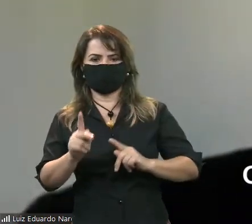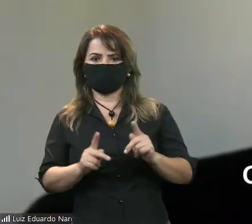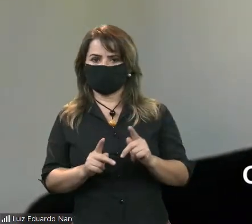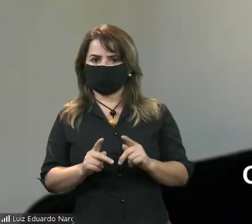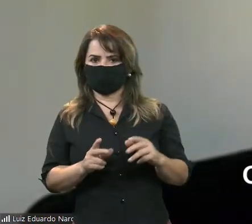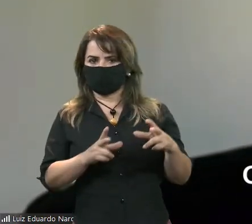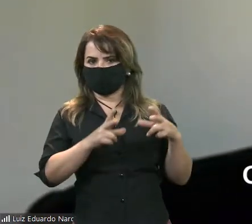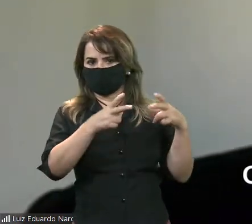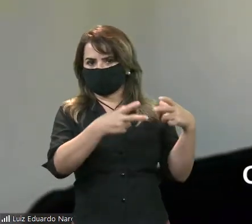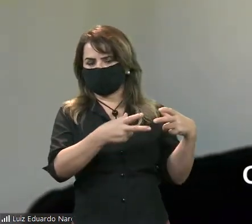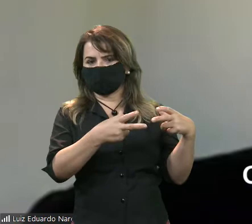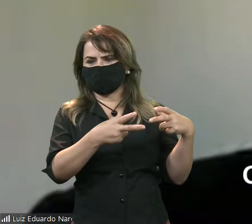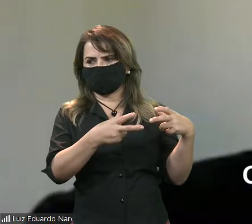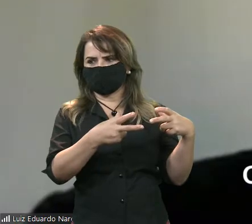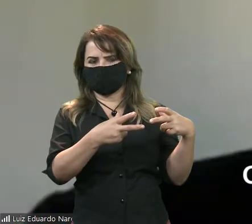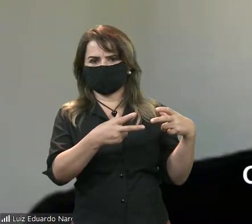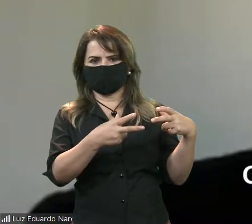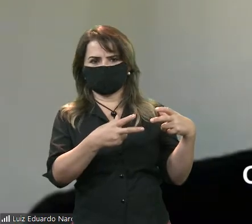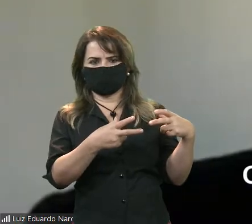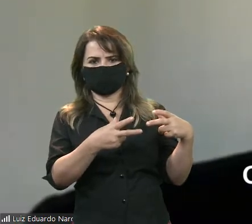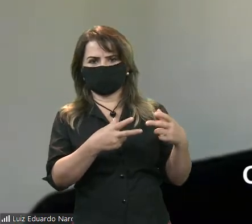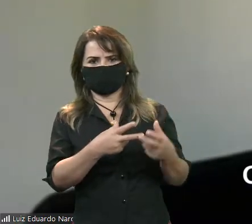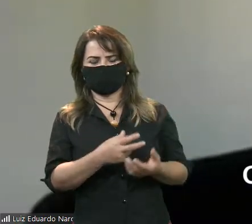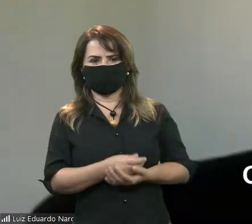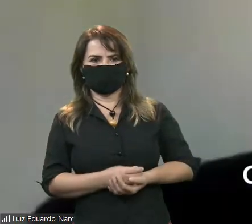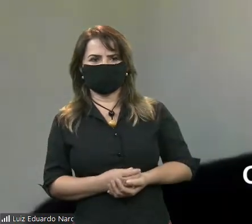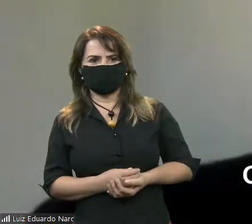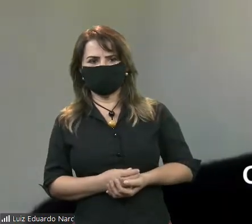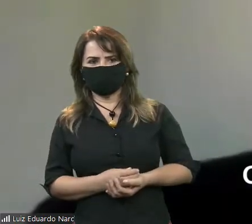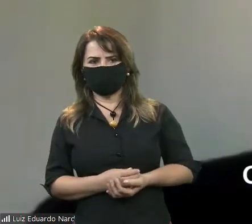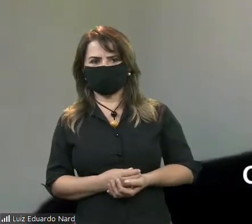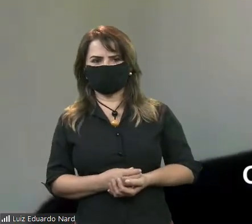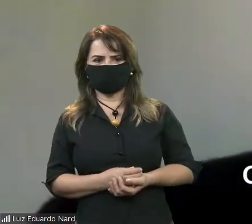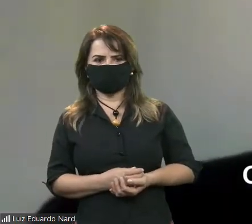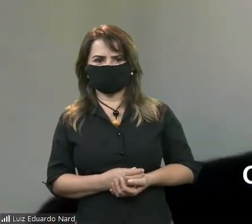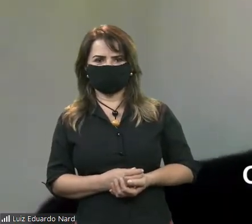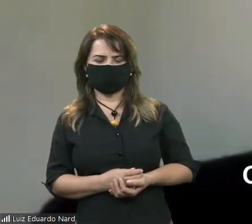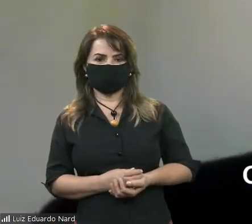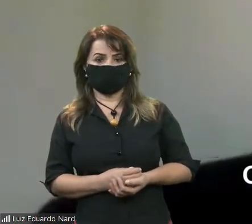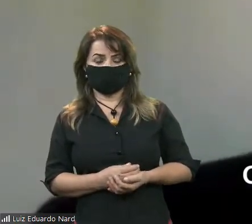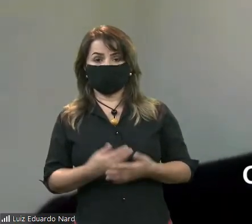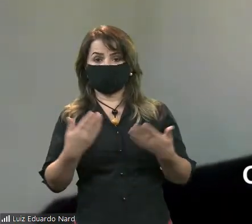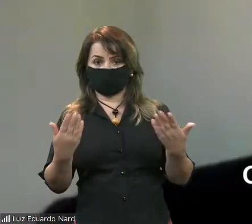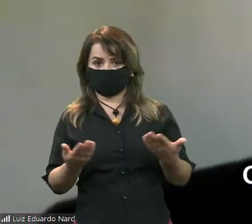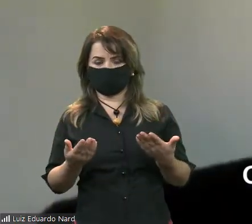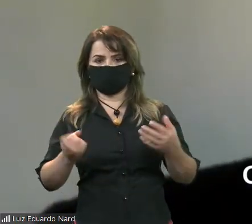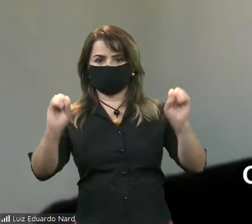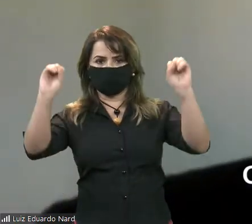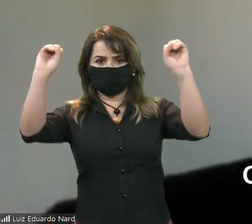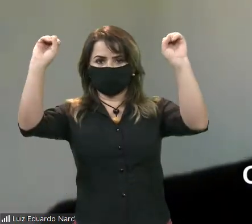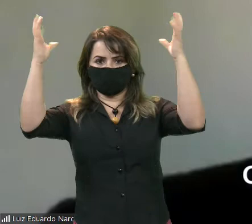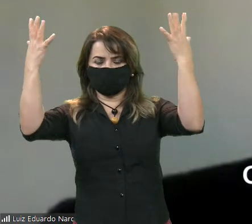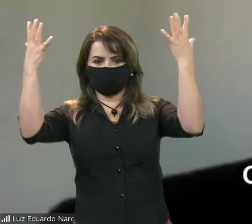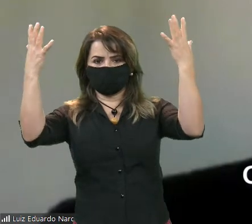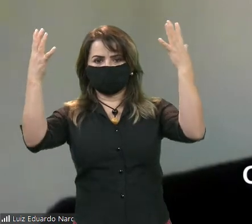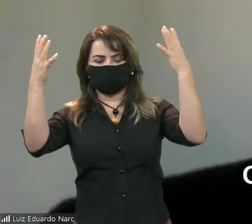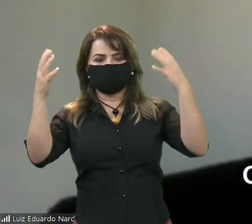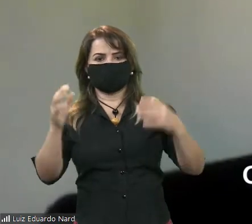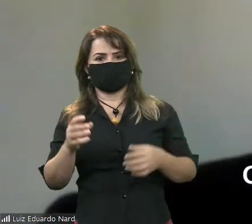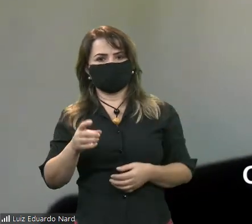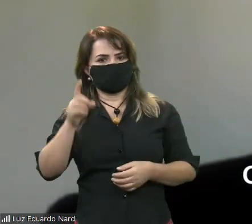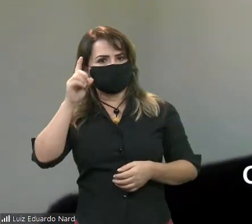Registro também uma satisfação enorme em poder comemorar essa data em que